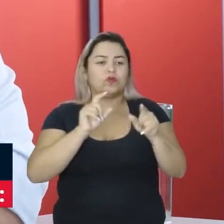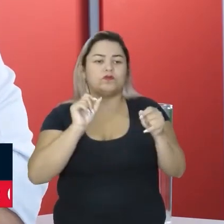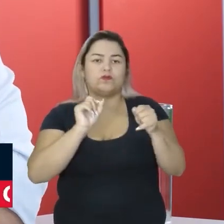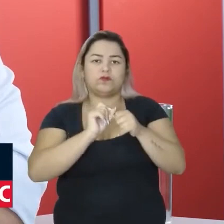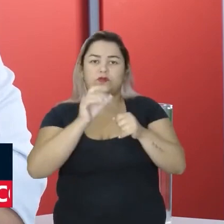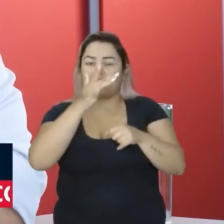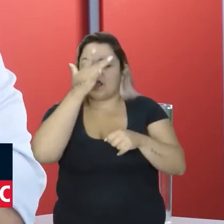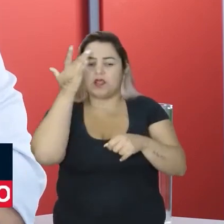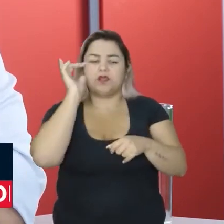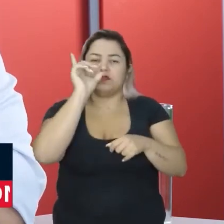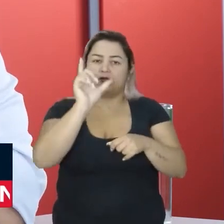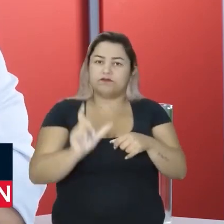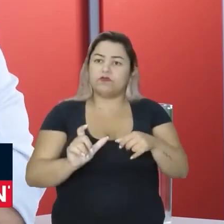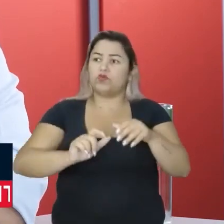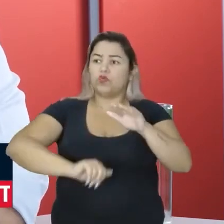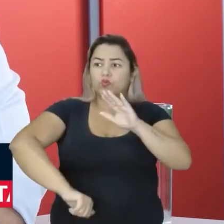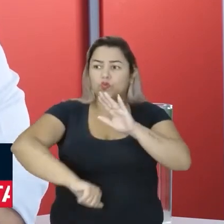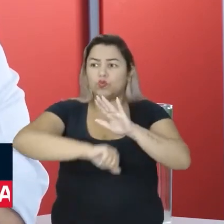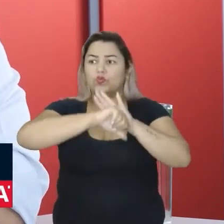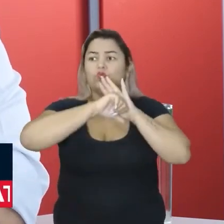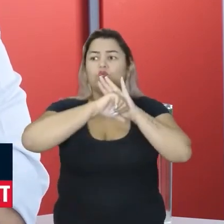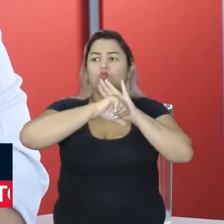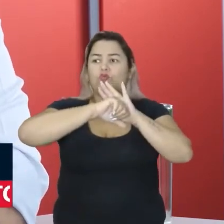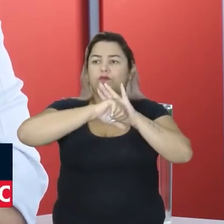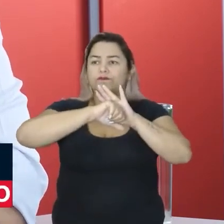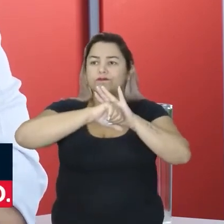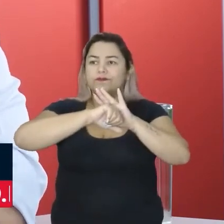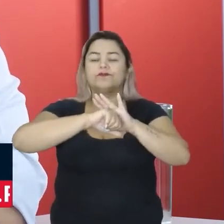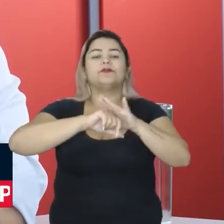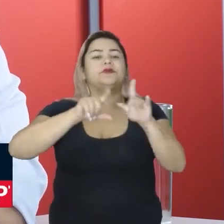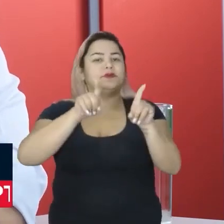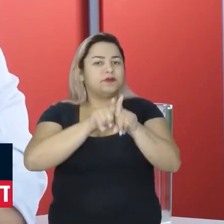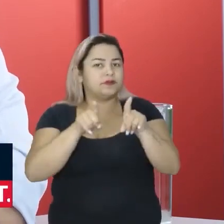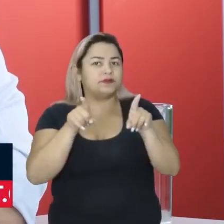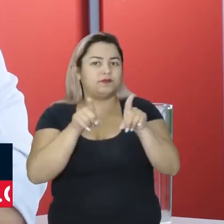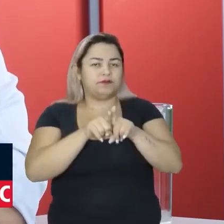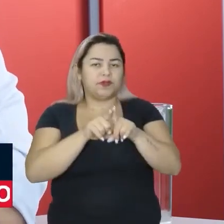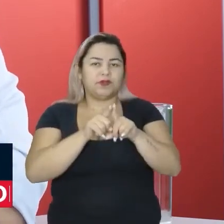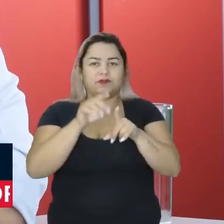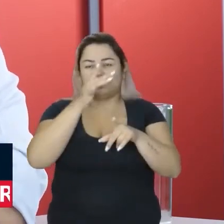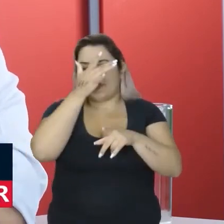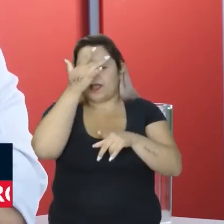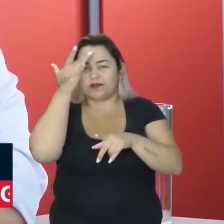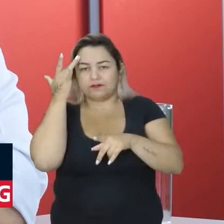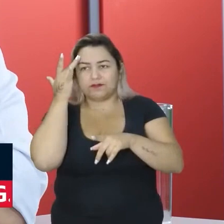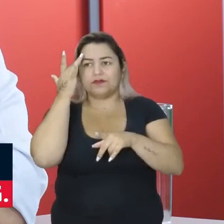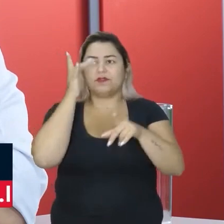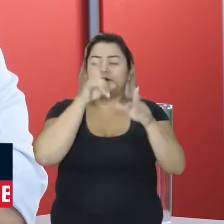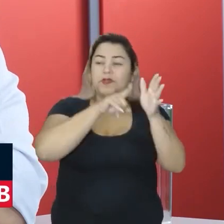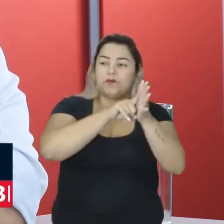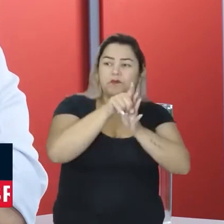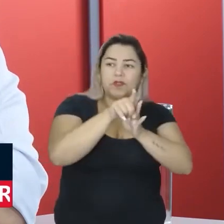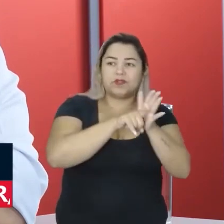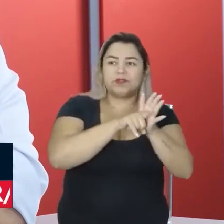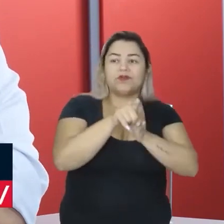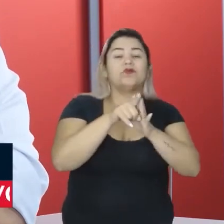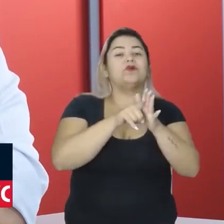o crime que cometeram os atentados mas também daqueles que planejaram